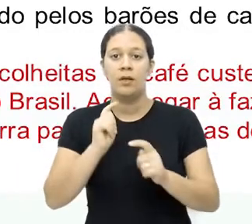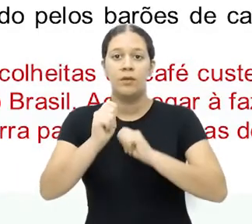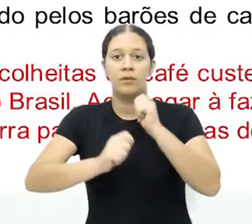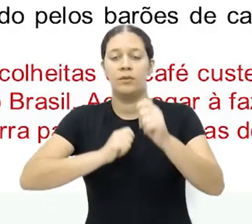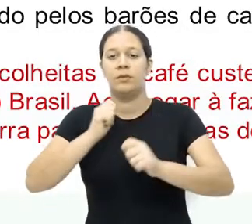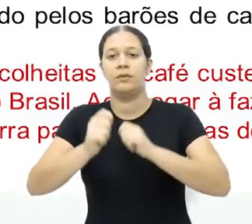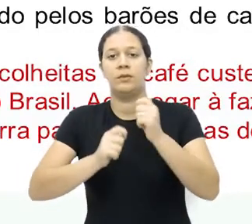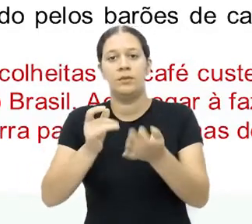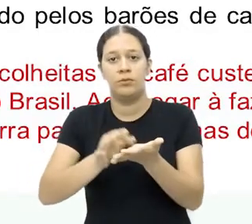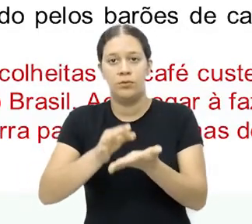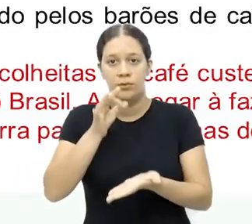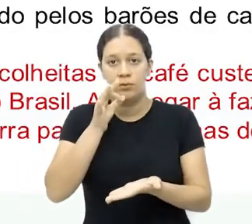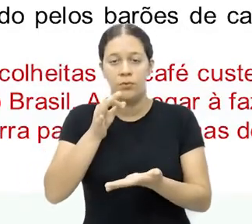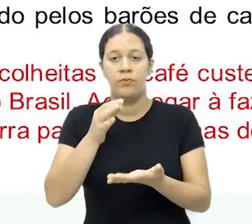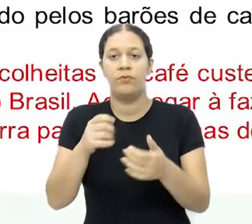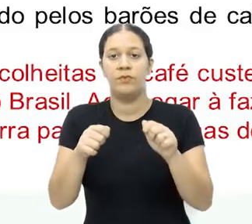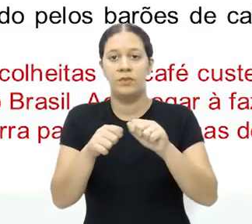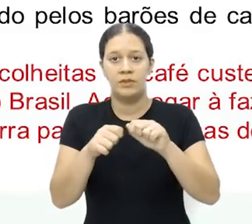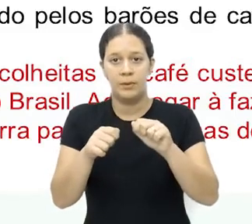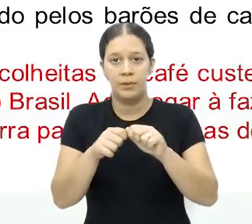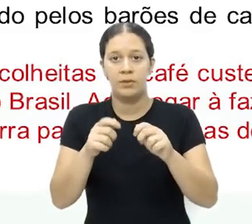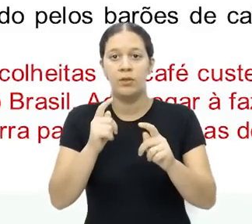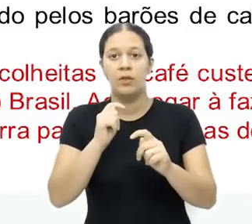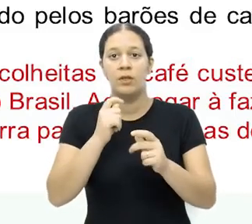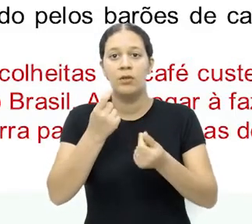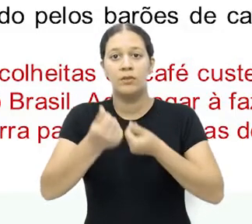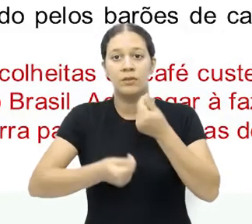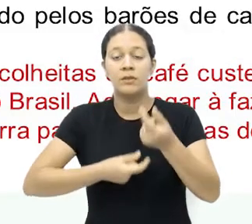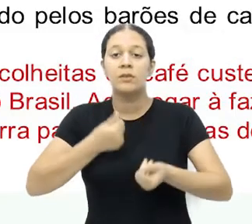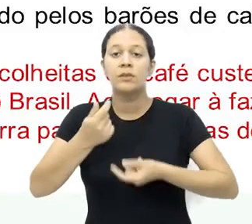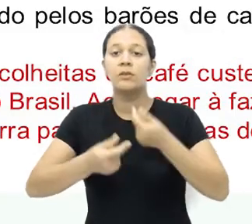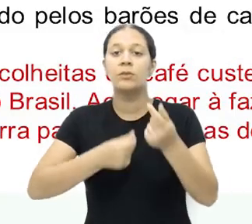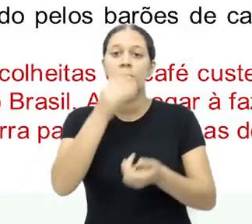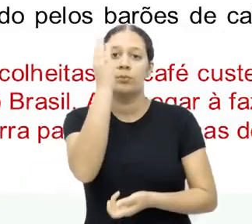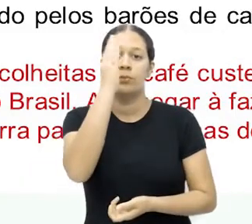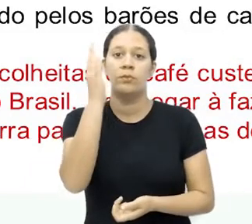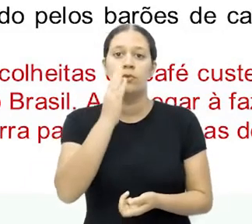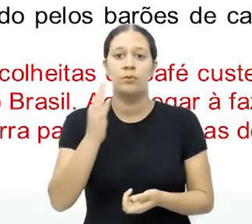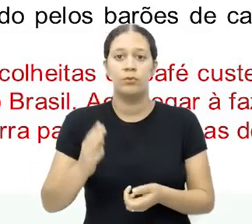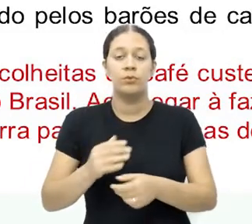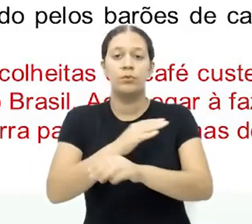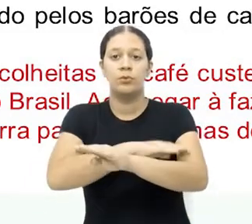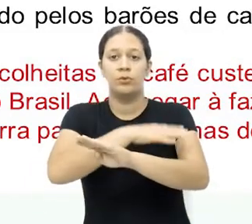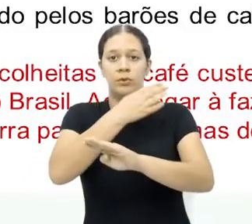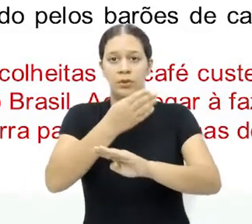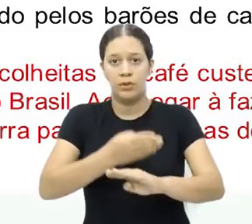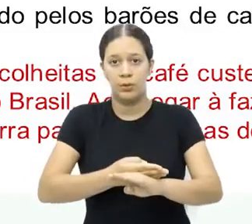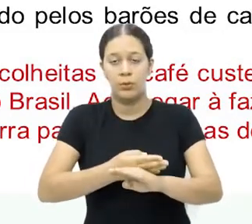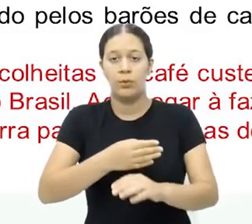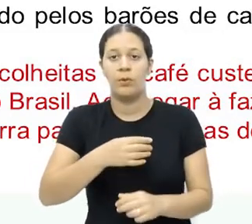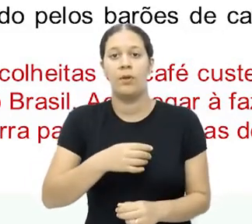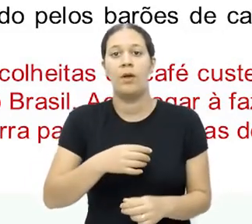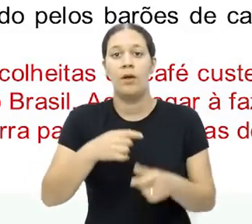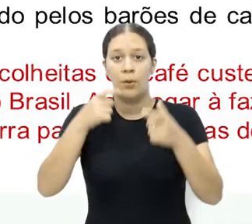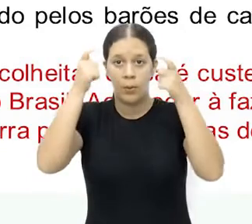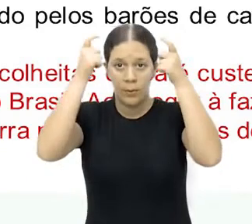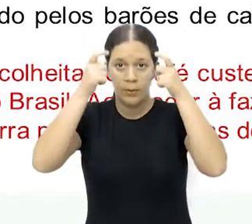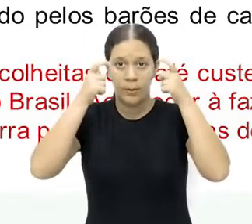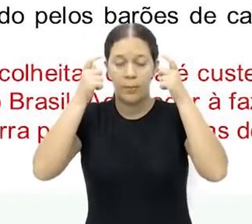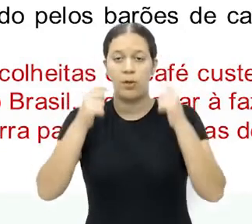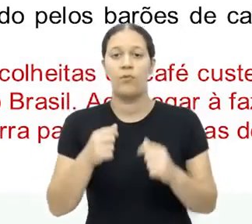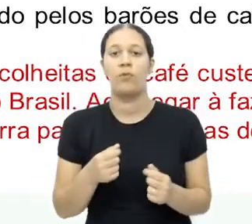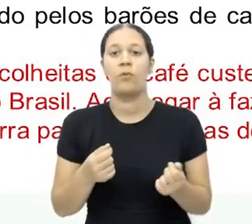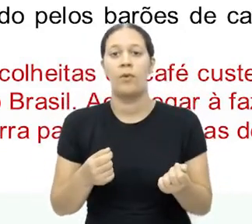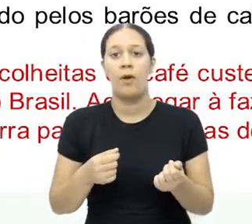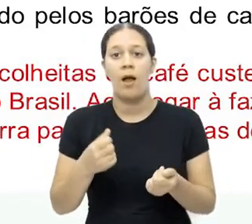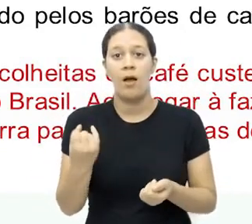economia cafeeira sustentou financeiramente o Brasil durante o Segundo Império, sendo ainda